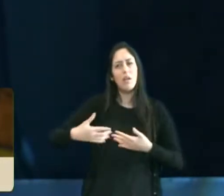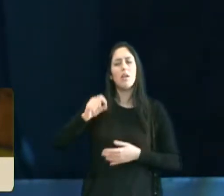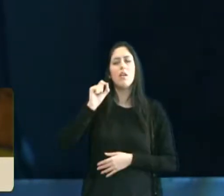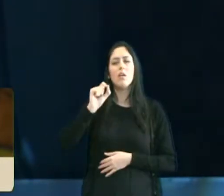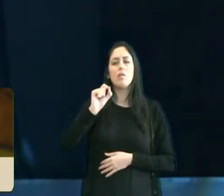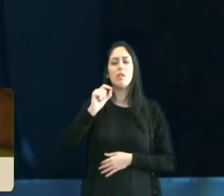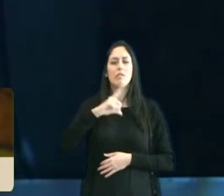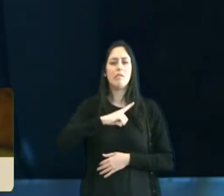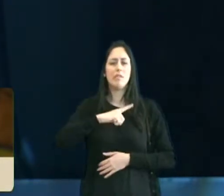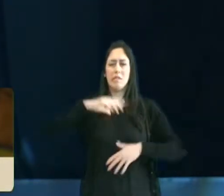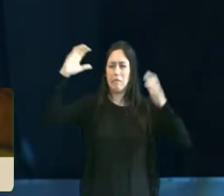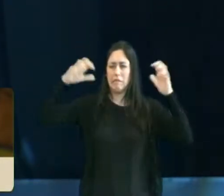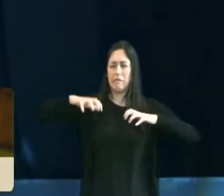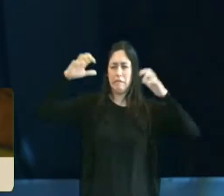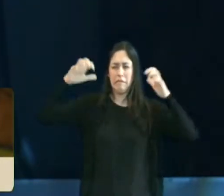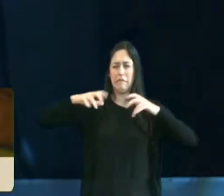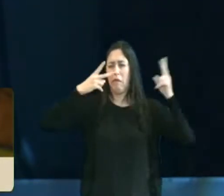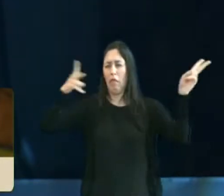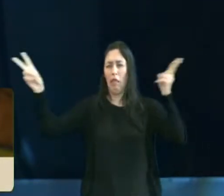da tempestade.